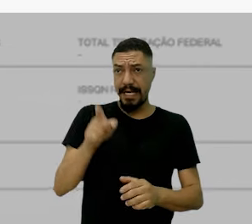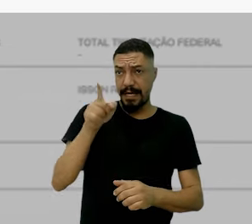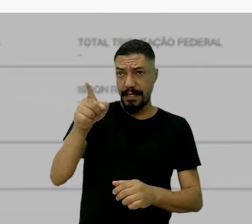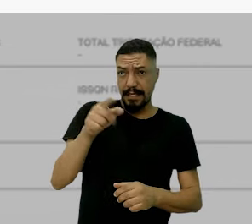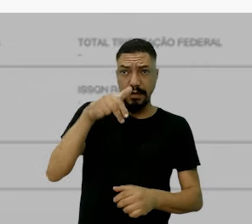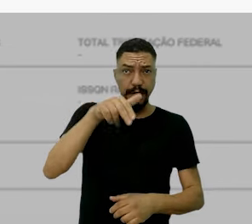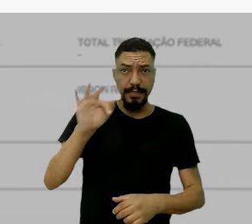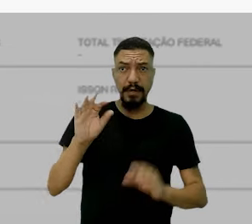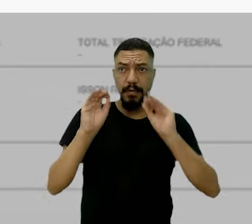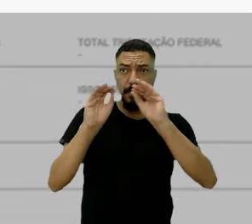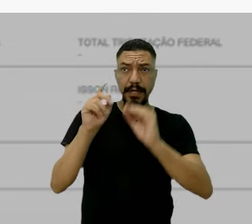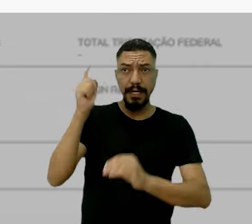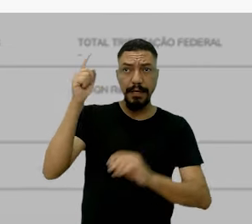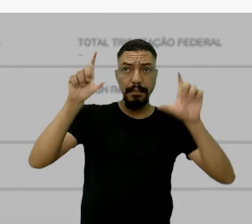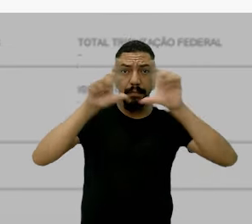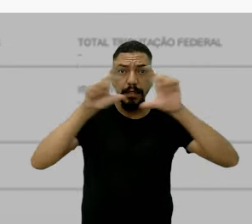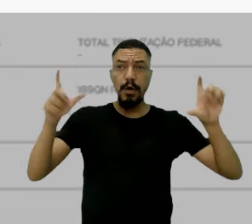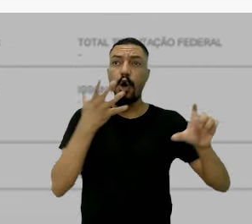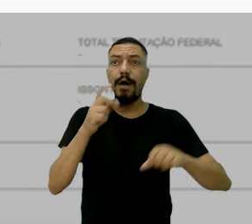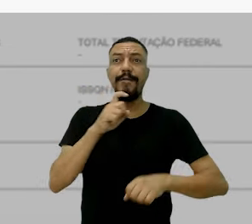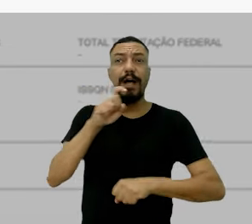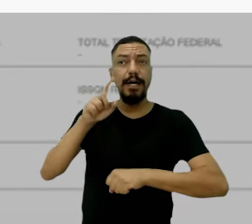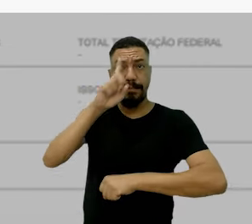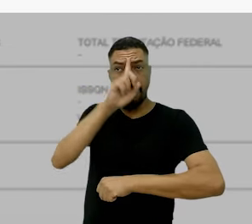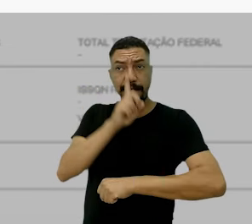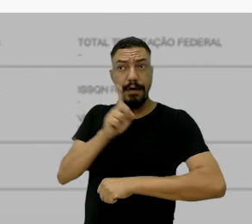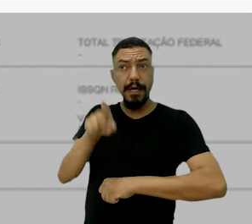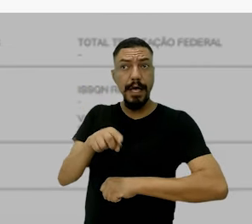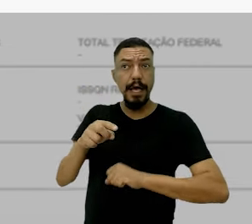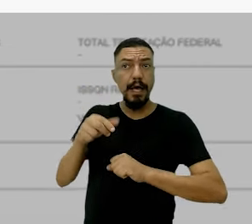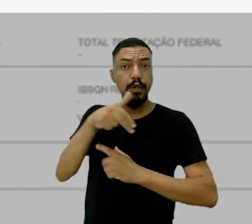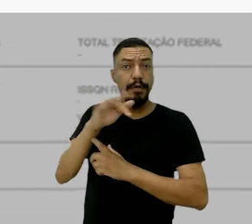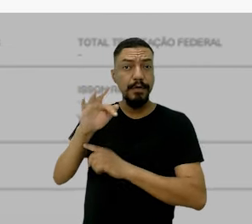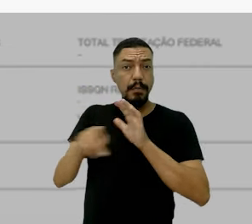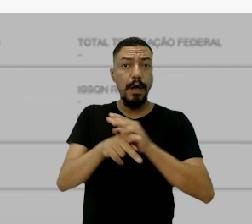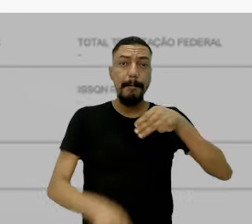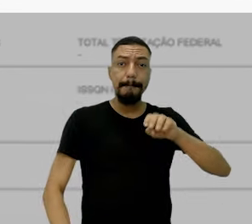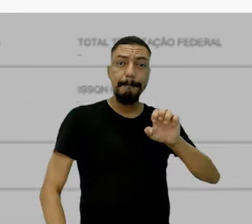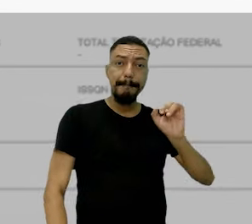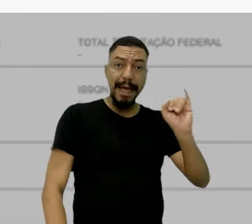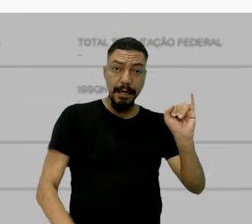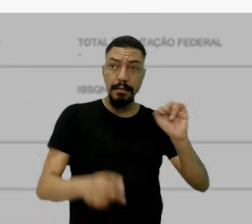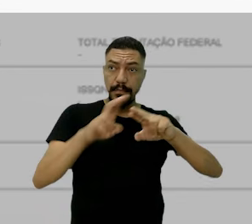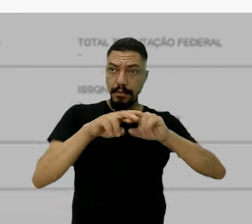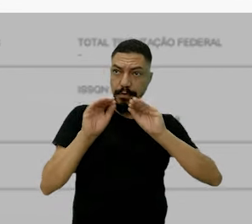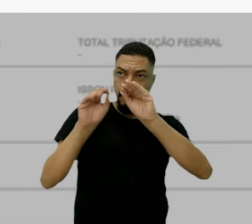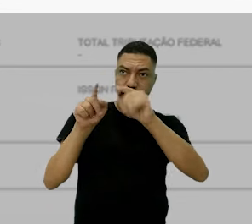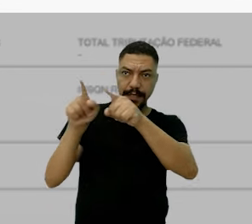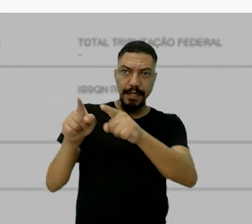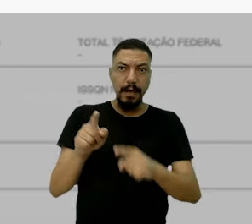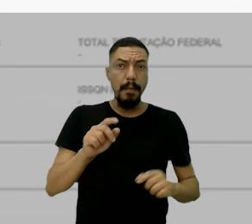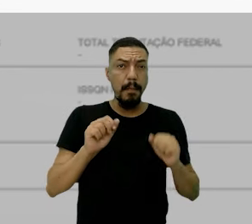gente, essa nota aqui, eu coloquei aquela que está em cima em verde e amarelo, é a nota fiscal das MEIs, por isso que eu